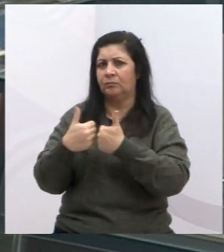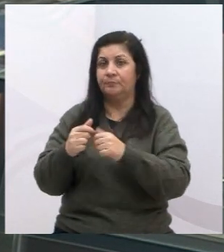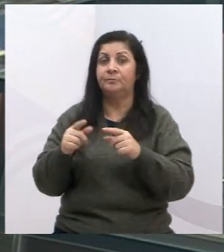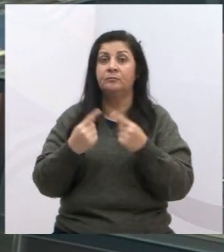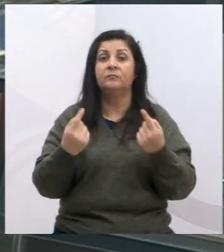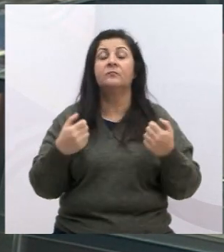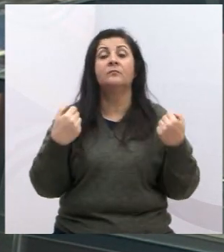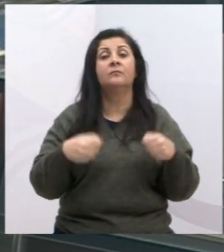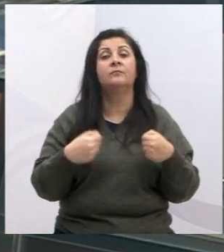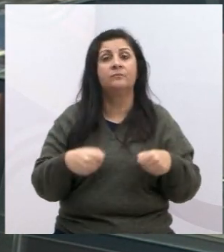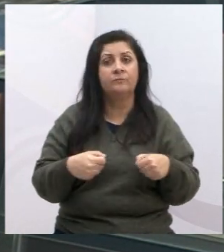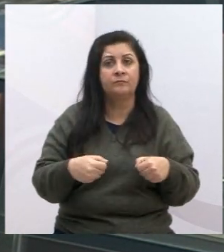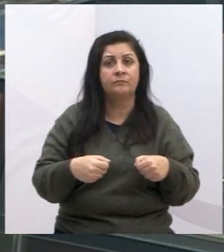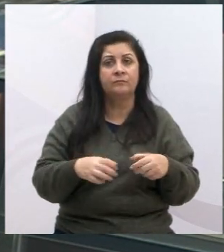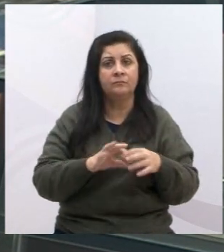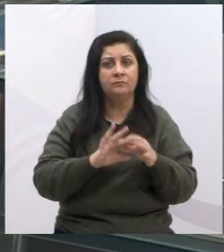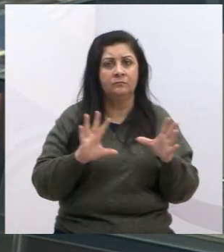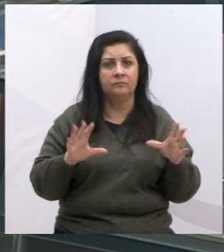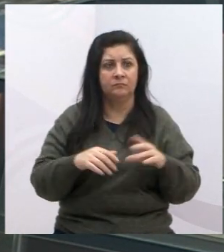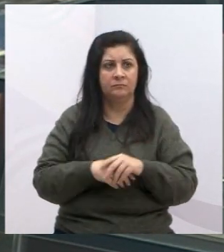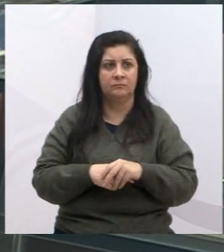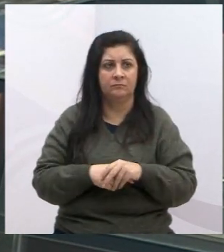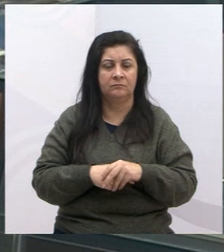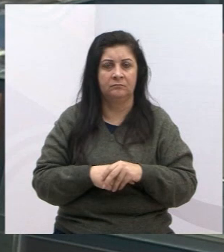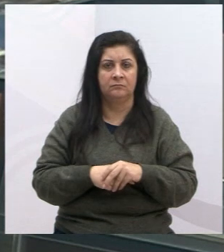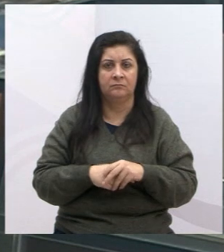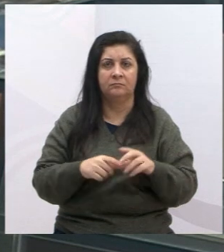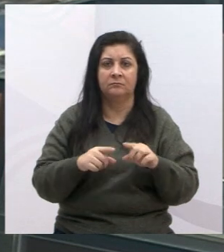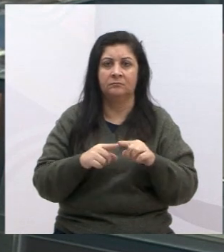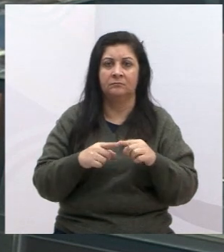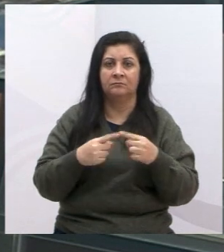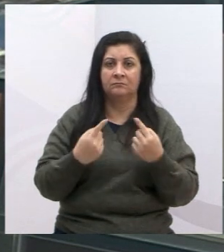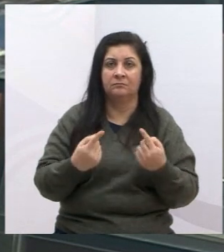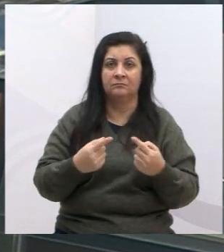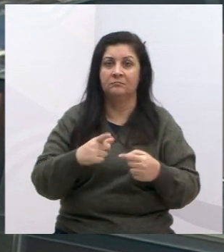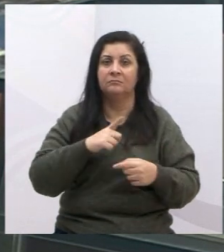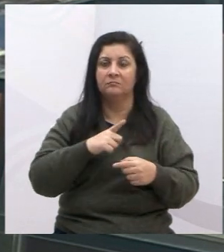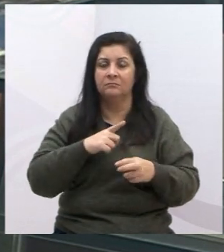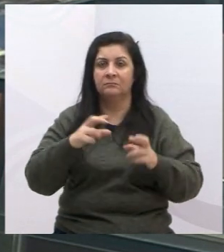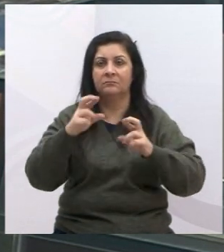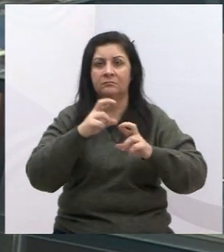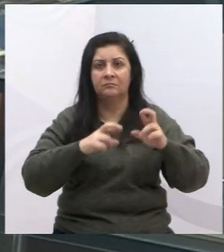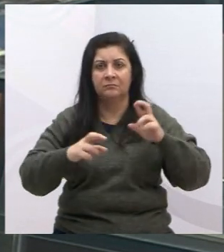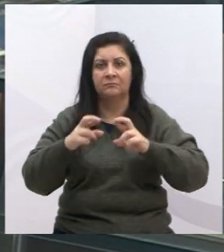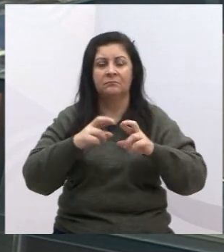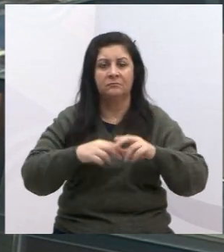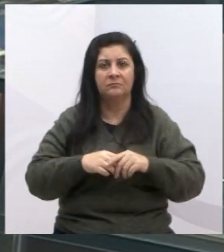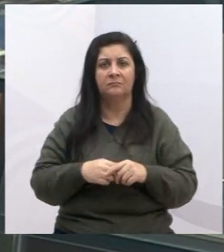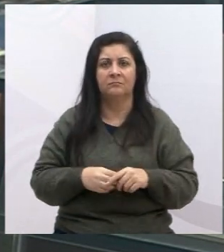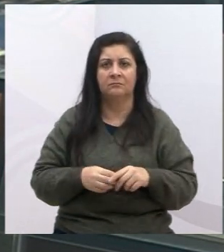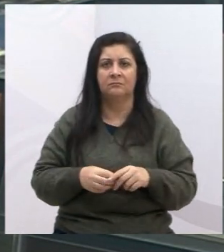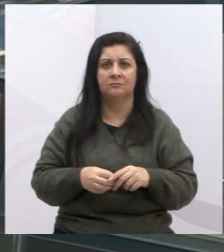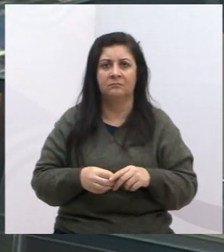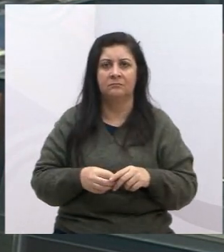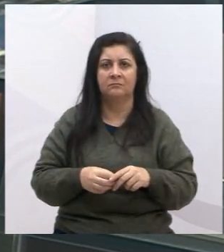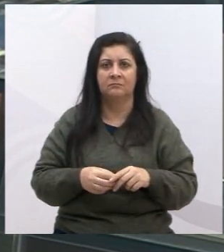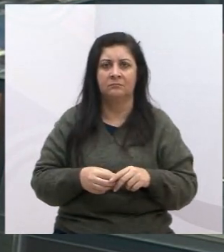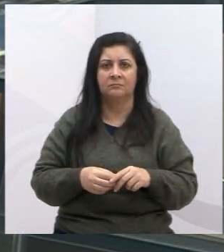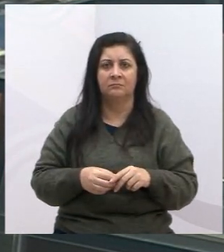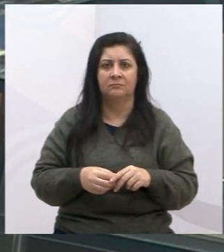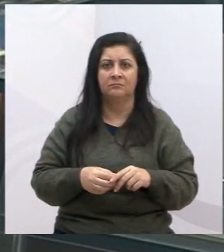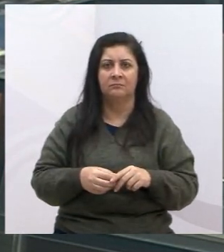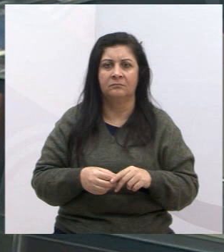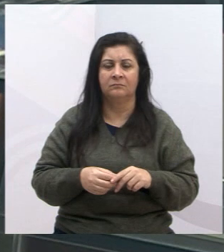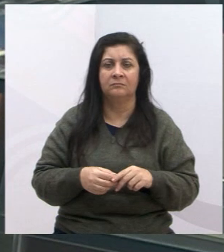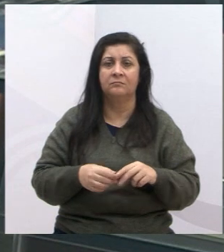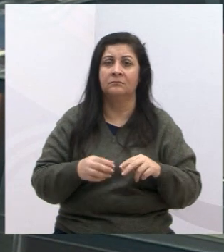uma concessão pública. Mas nem por isso deixa de ter a fiscalização por parte do Executivo, através da